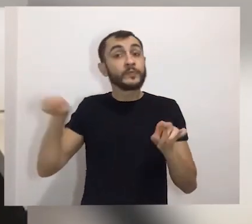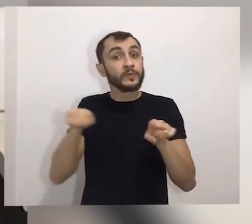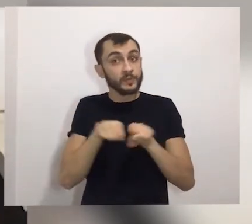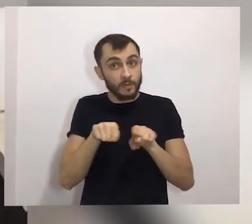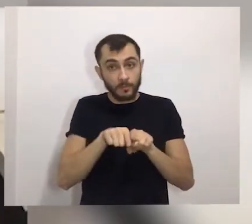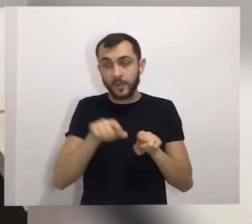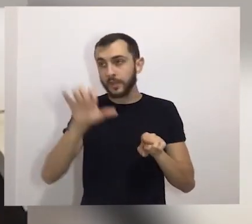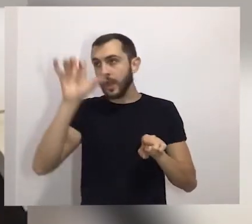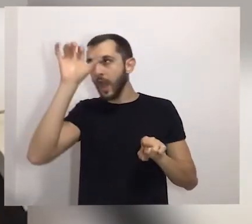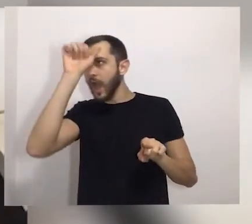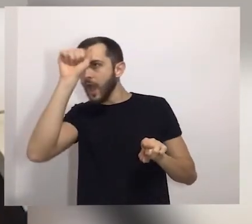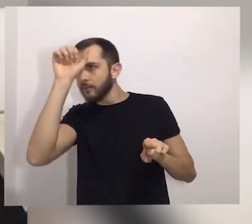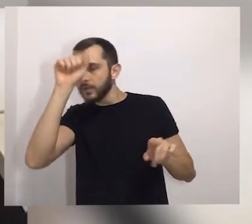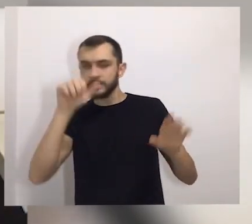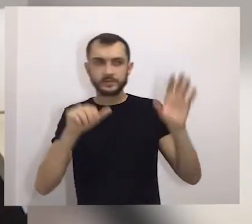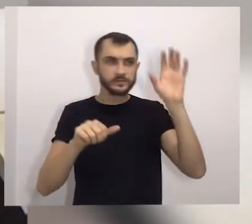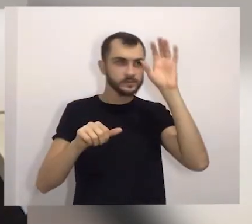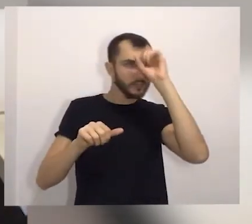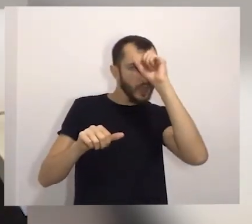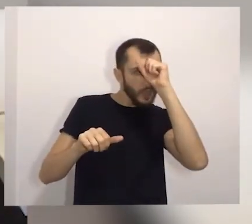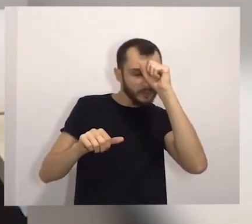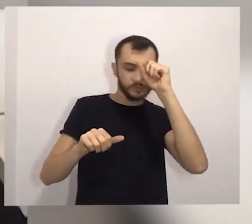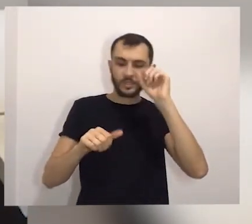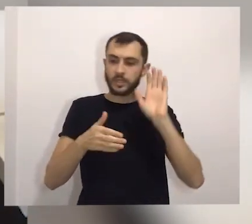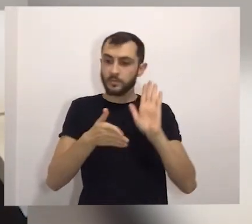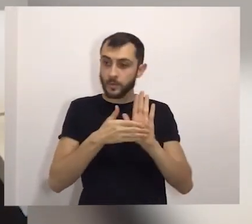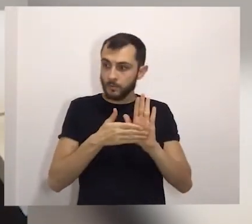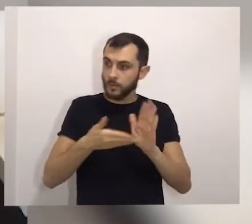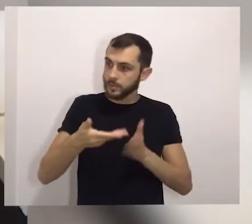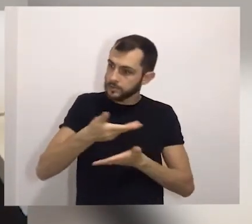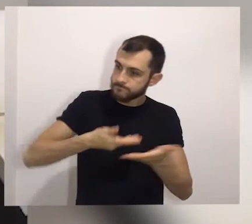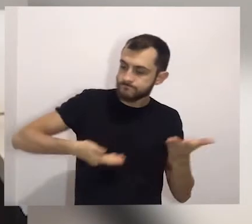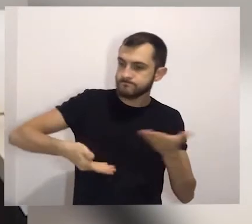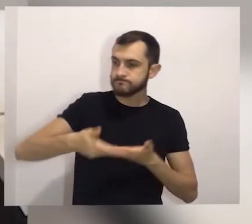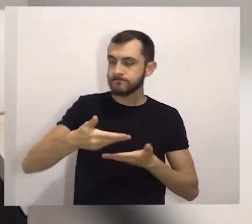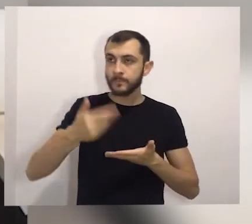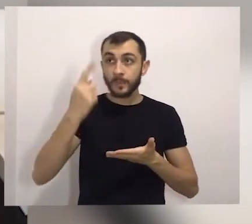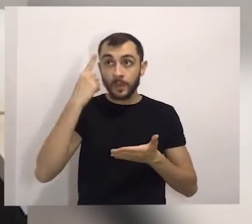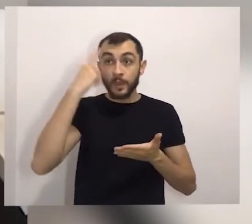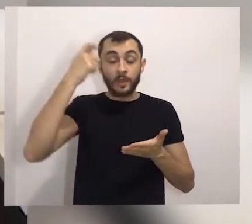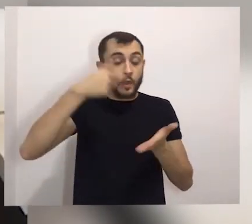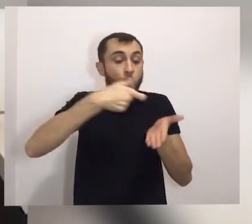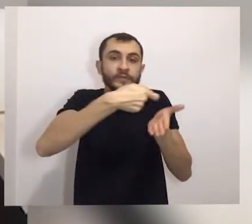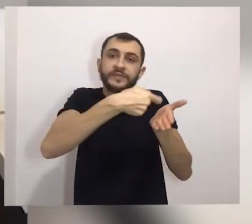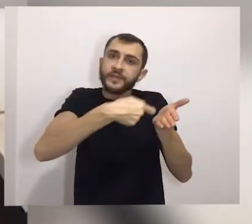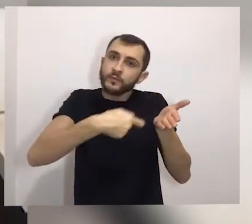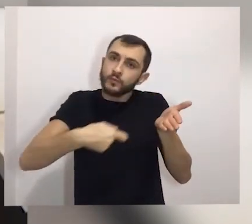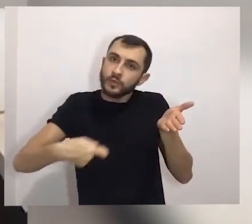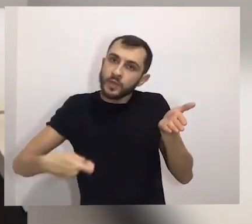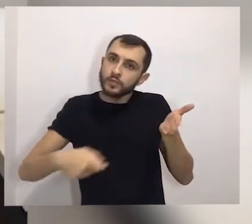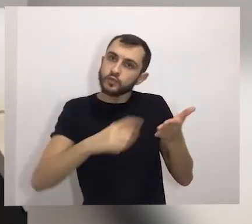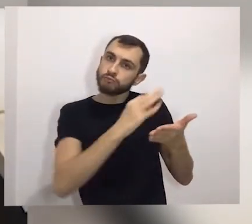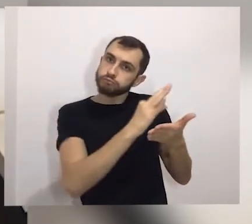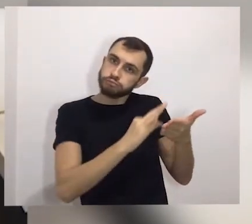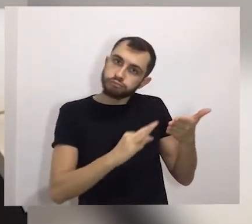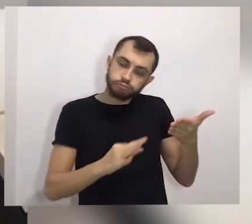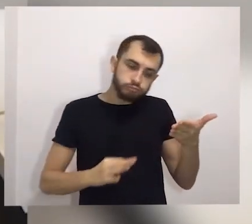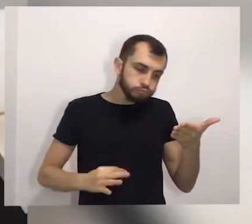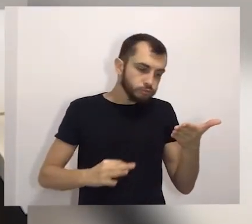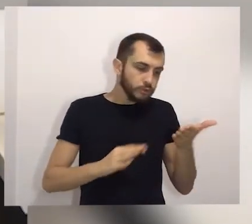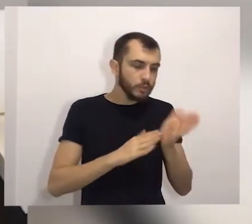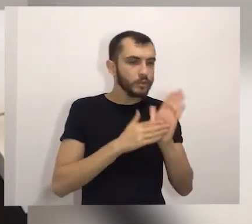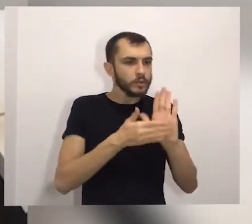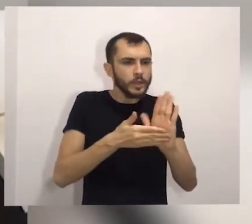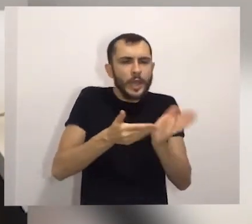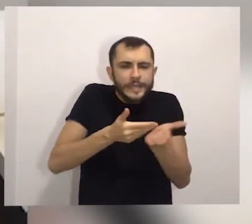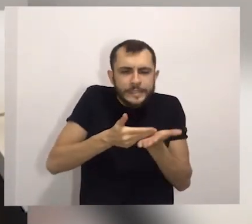da articulação entre as aprendizagens propostas resultou em um texto de